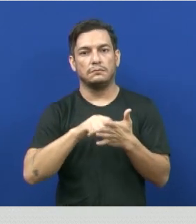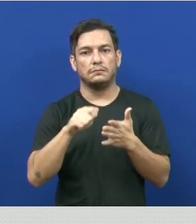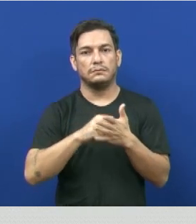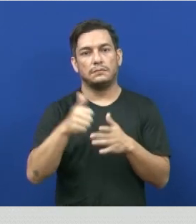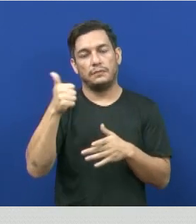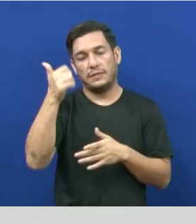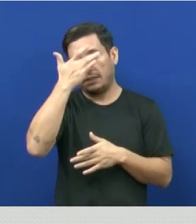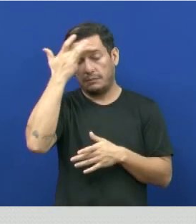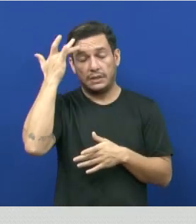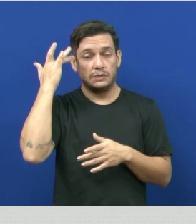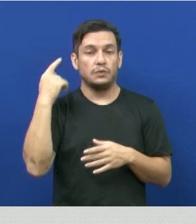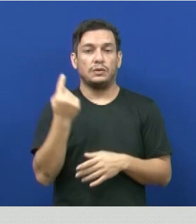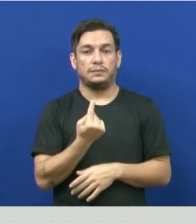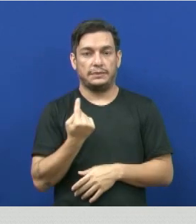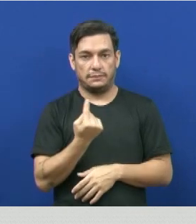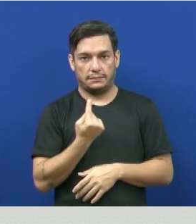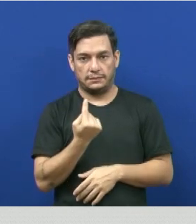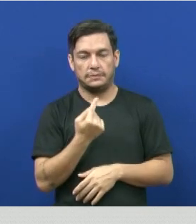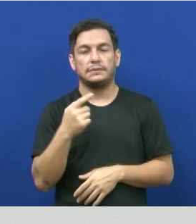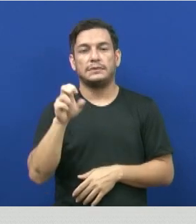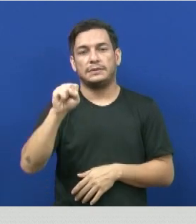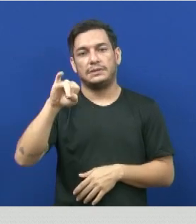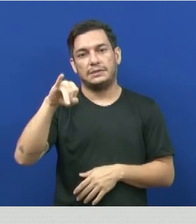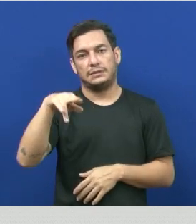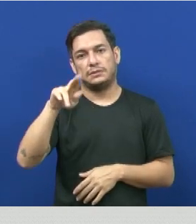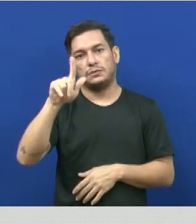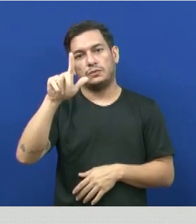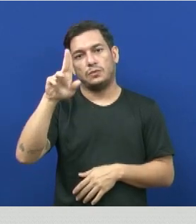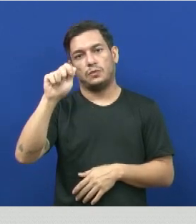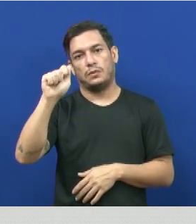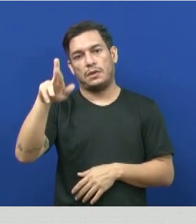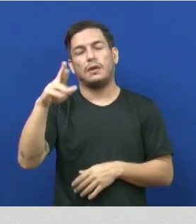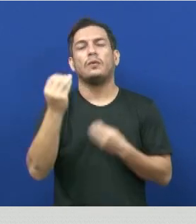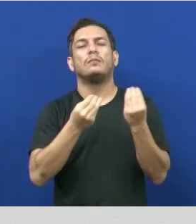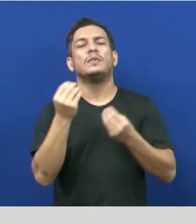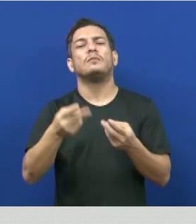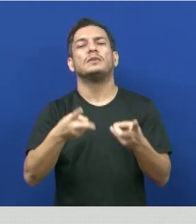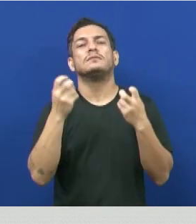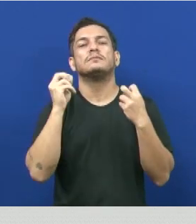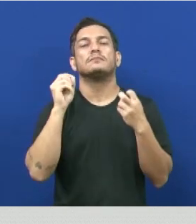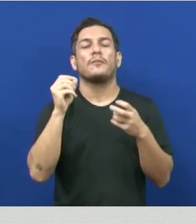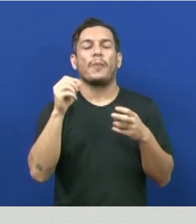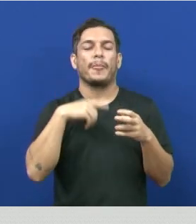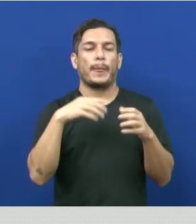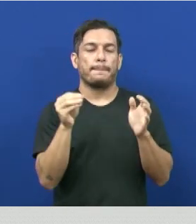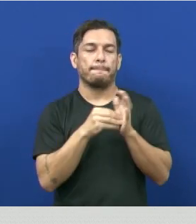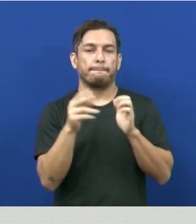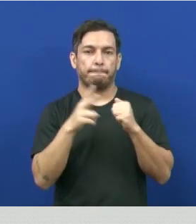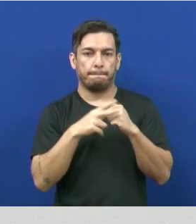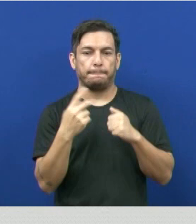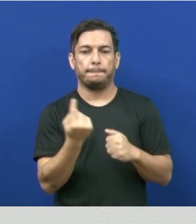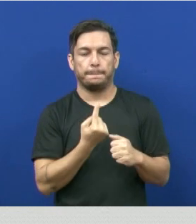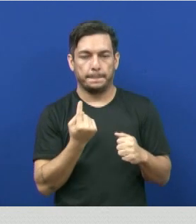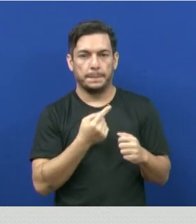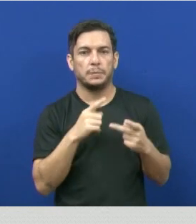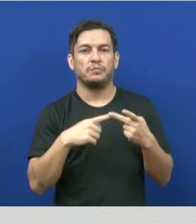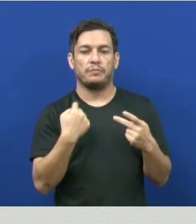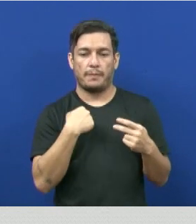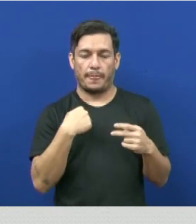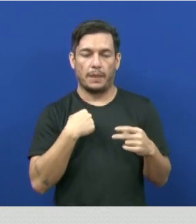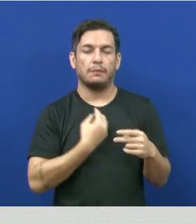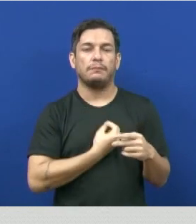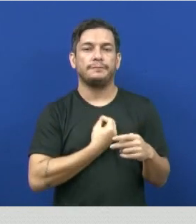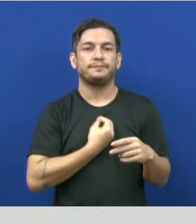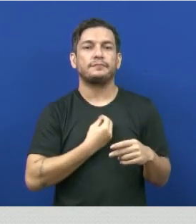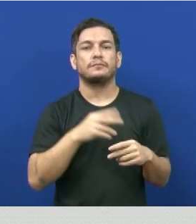na primeira pessoa do singular né então assim como que eu percebo isso quando eu coloco o verbo no singular quando eu coloco o